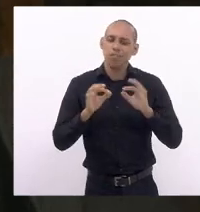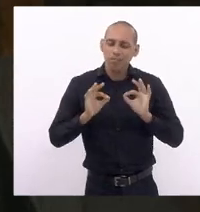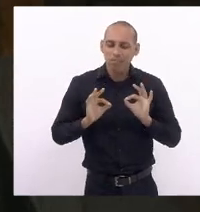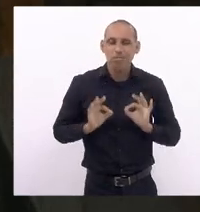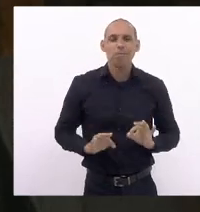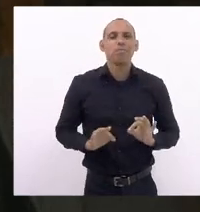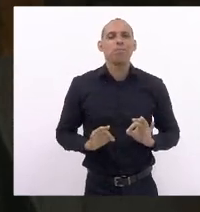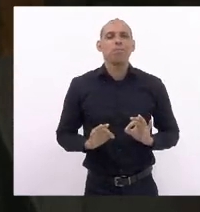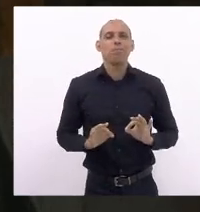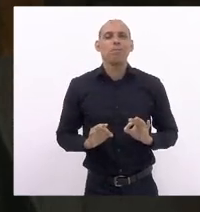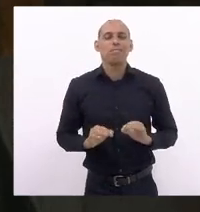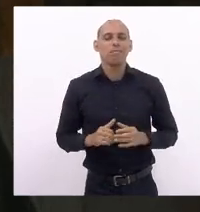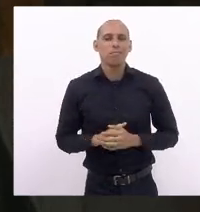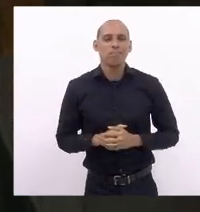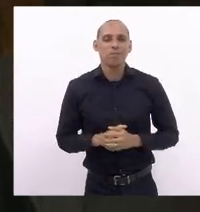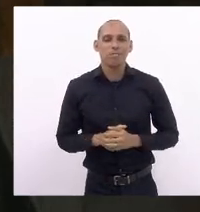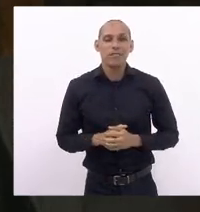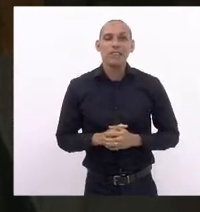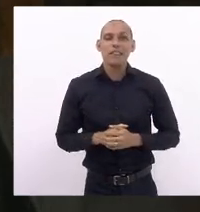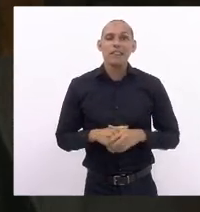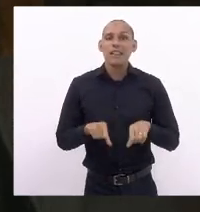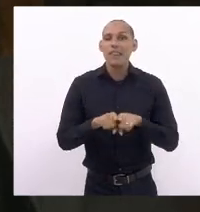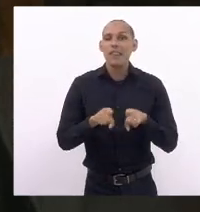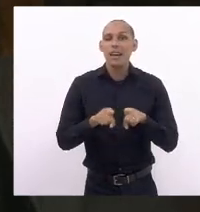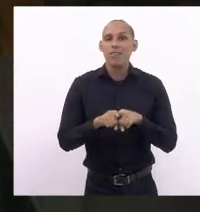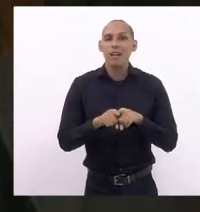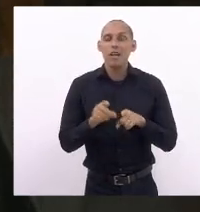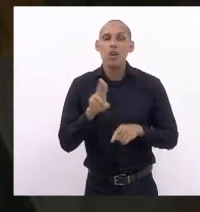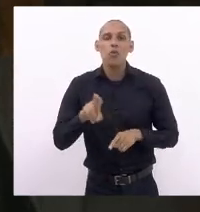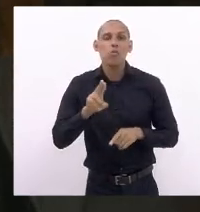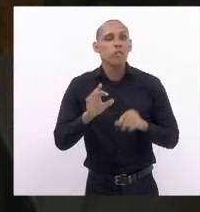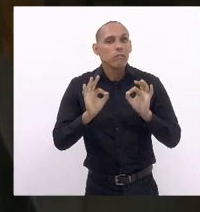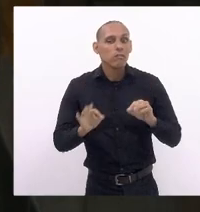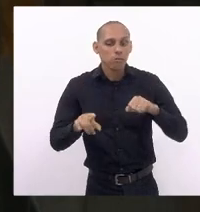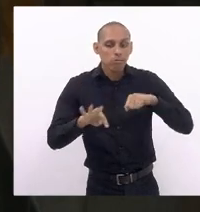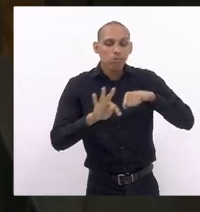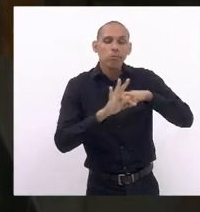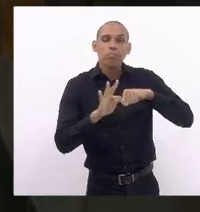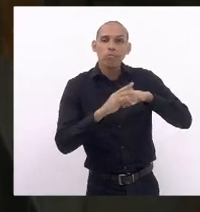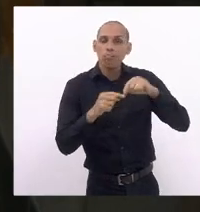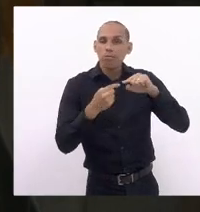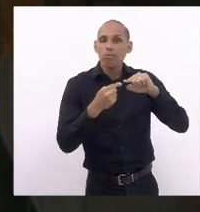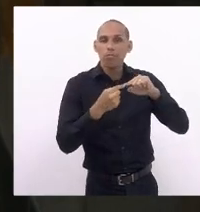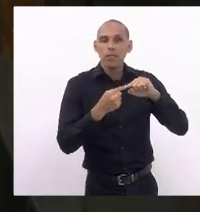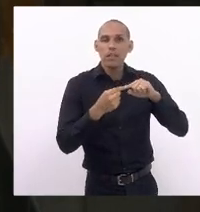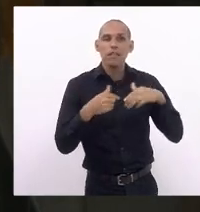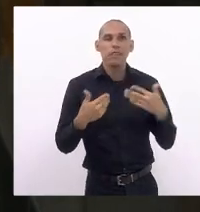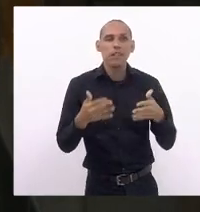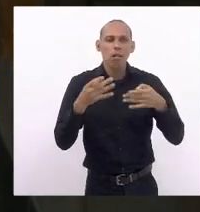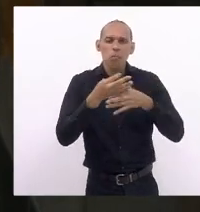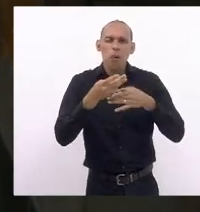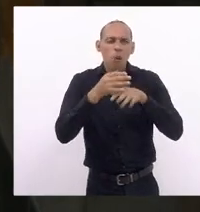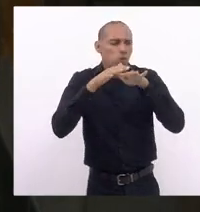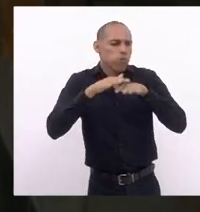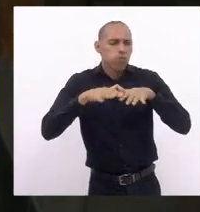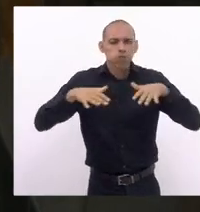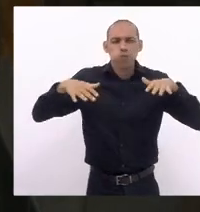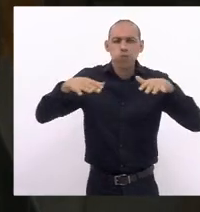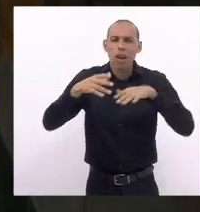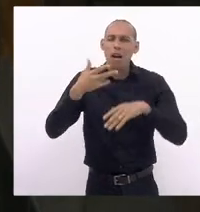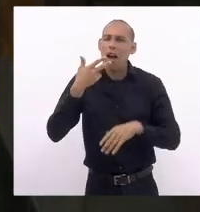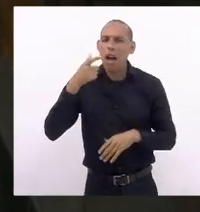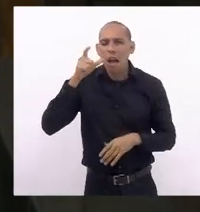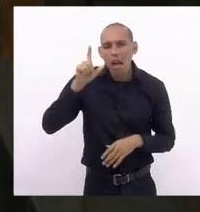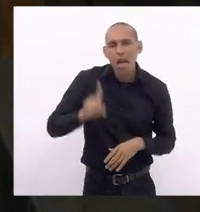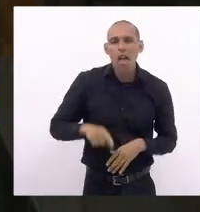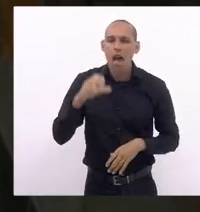com decência e com todo o uso técnico possível. Então, todos os municípios que decretaram